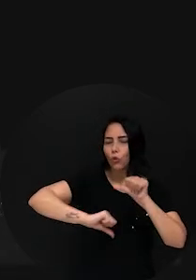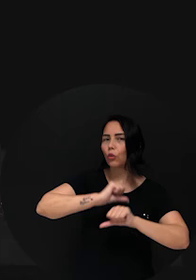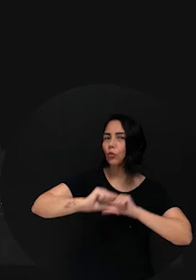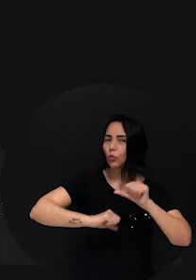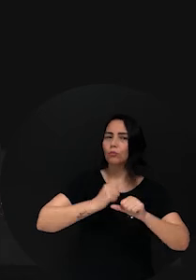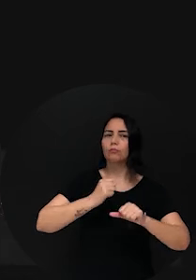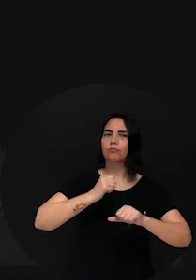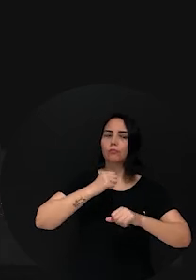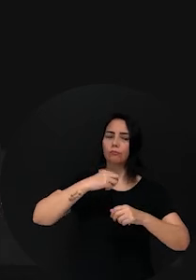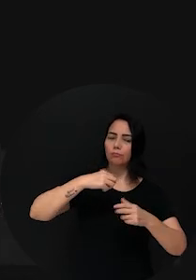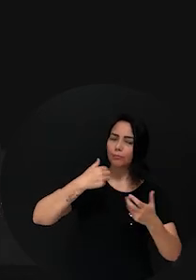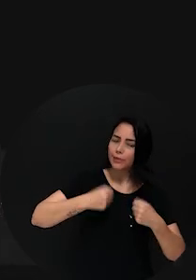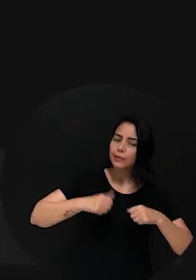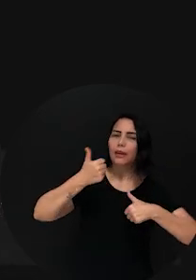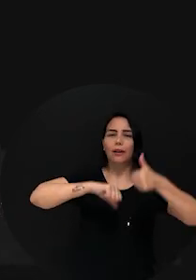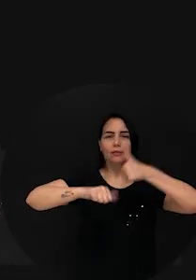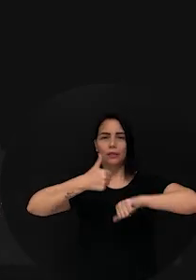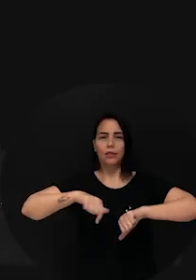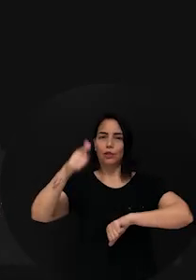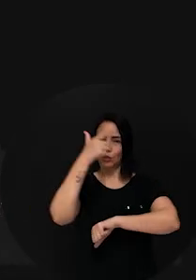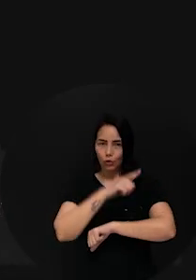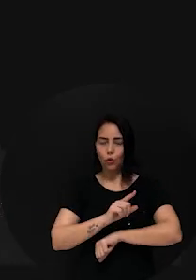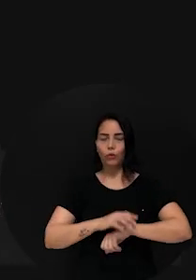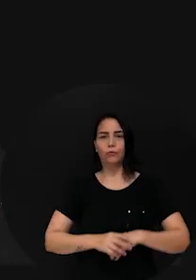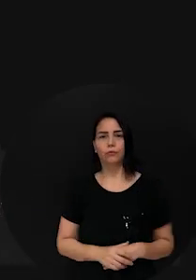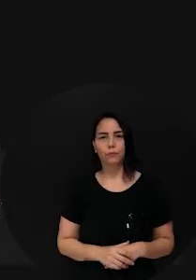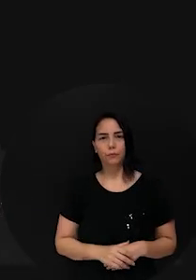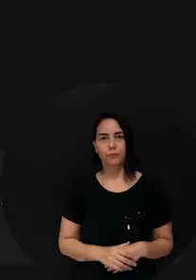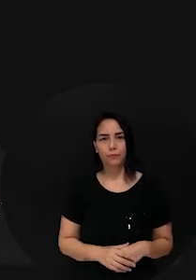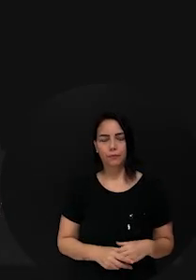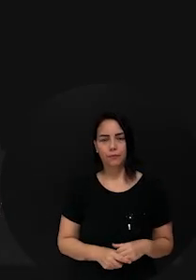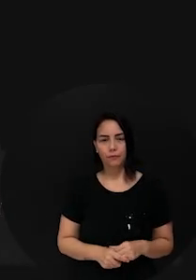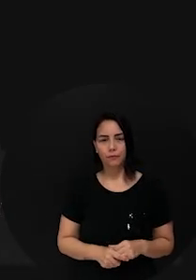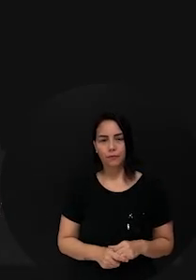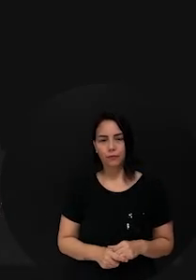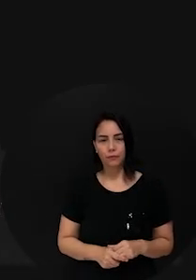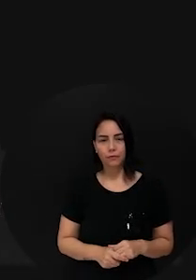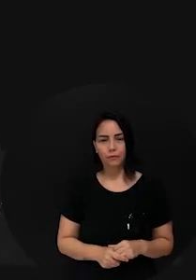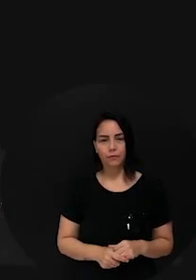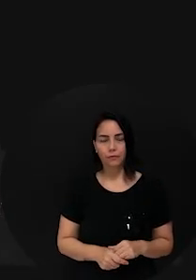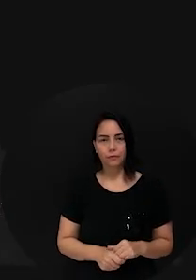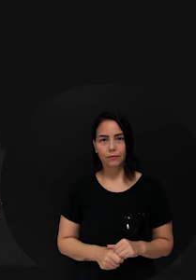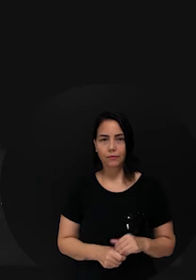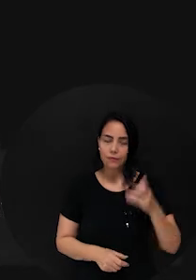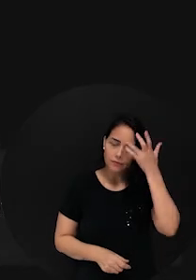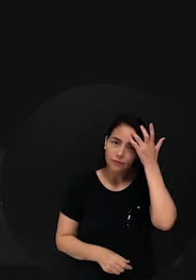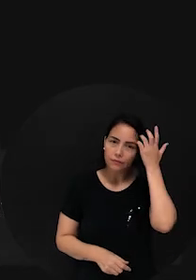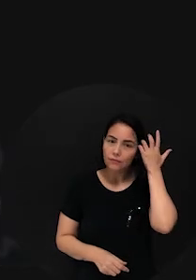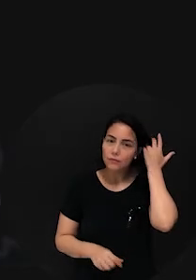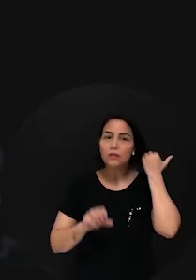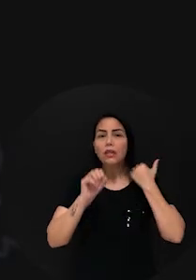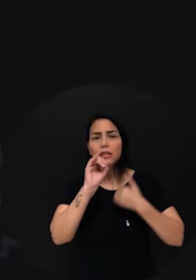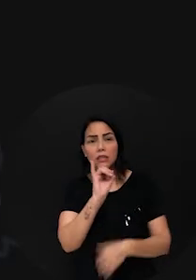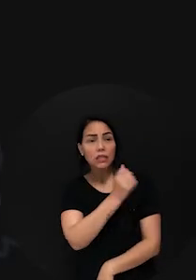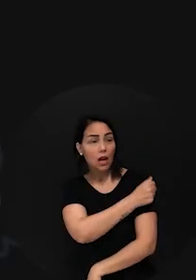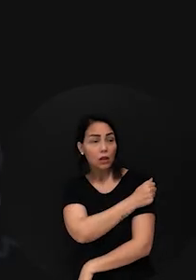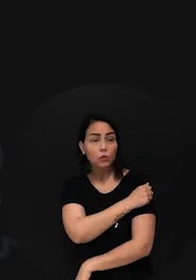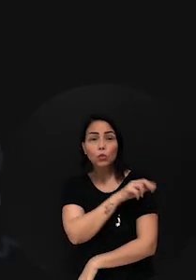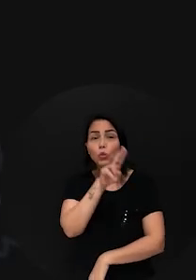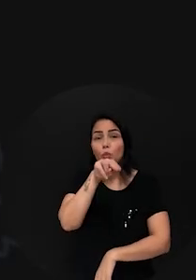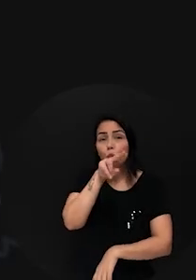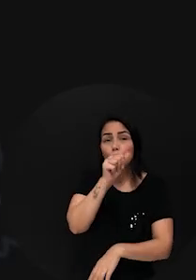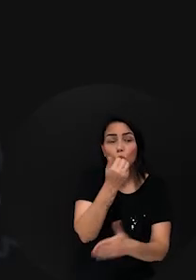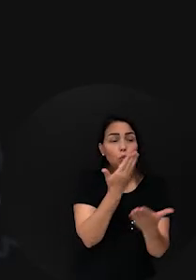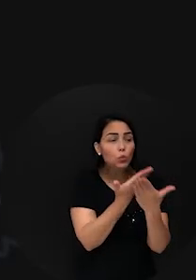As aulas complementares, caso o aluno nunca tenha feito aula de nada, automaticamente ele vai entrar no nível 1. Se ele já fez aula de